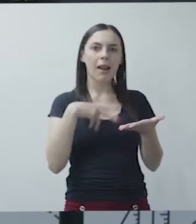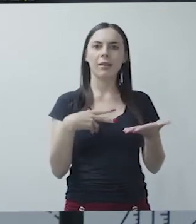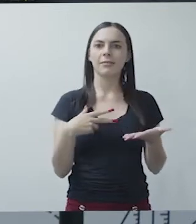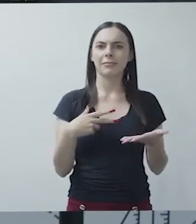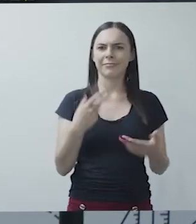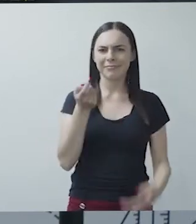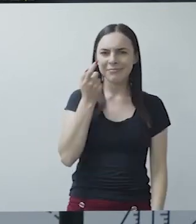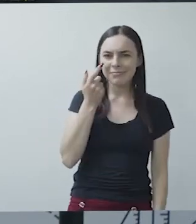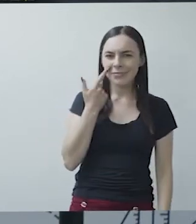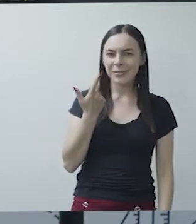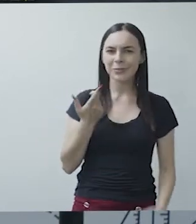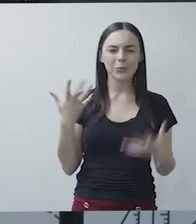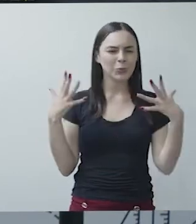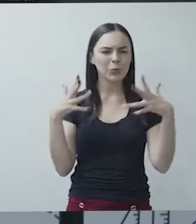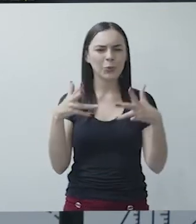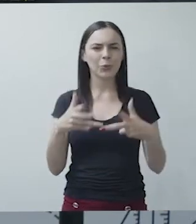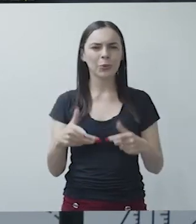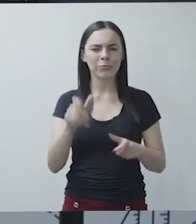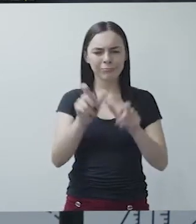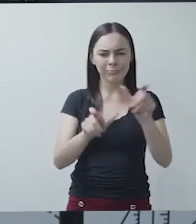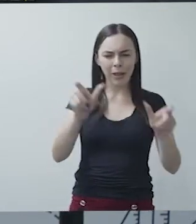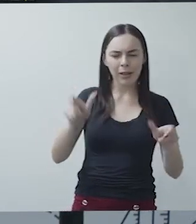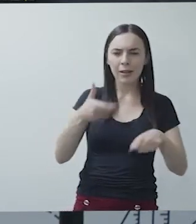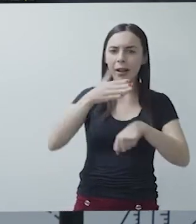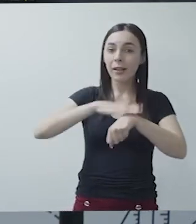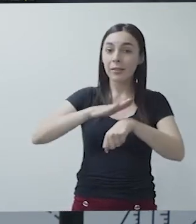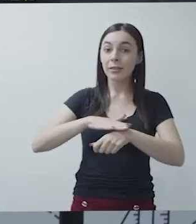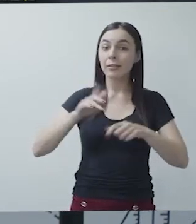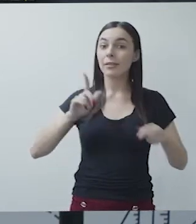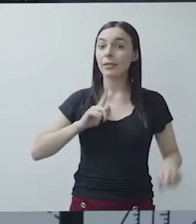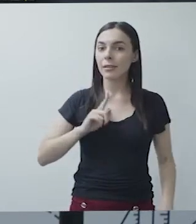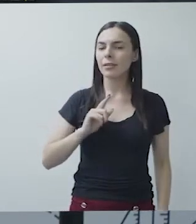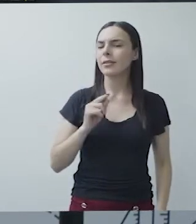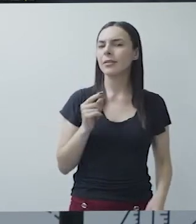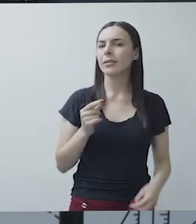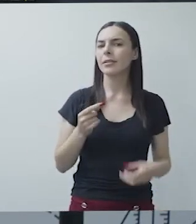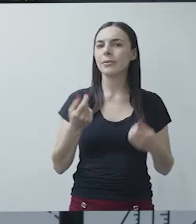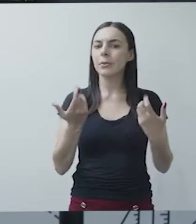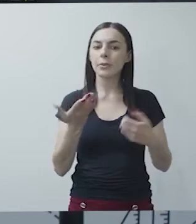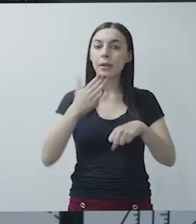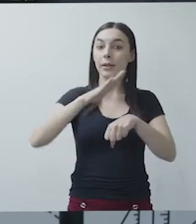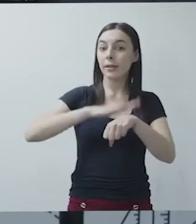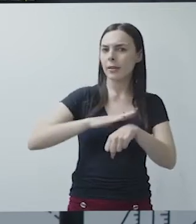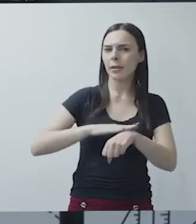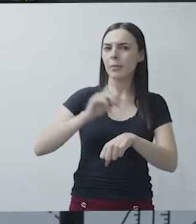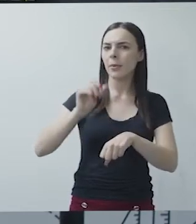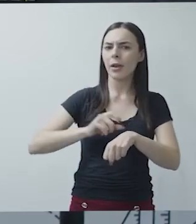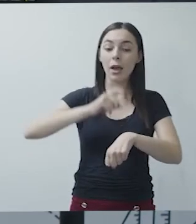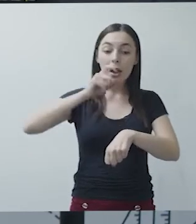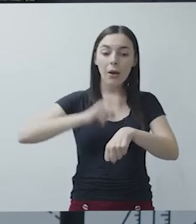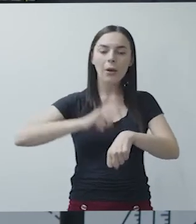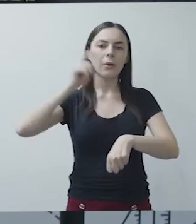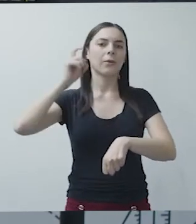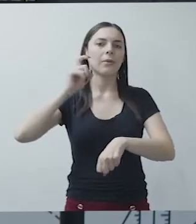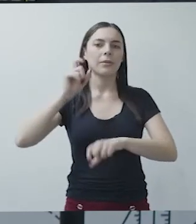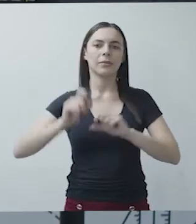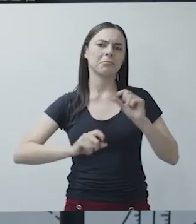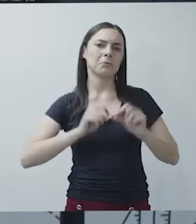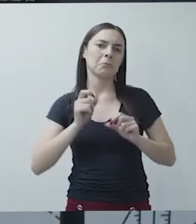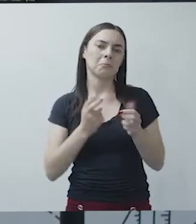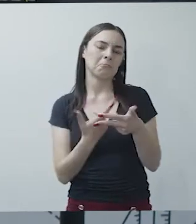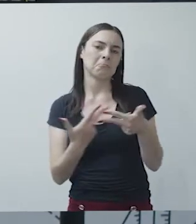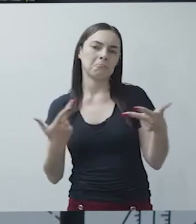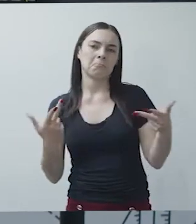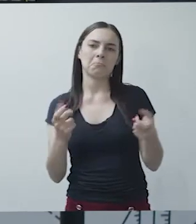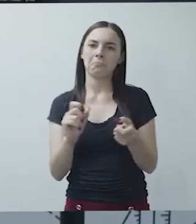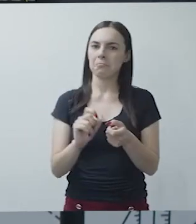temos momentos, né? E esses momentos nós dizemos que é hora, né? É hora de fazer alguma